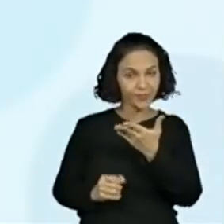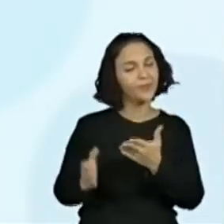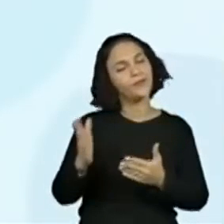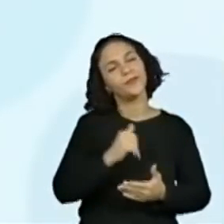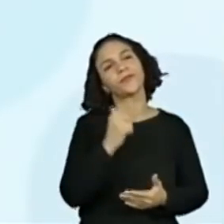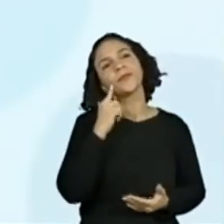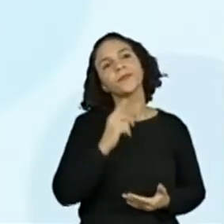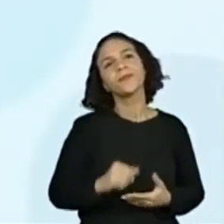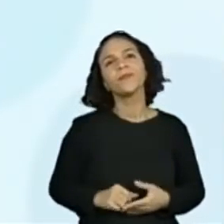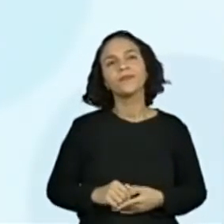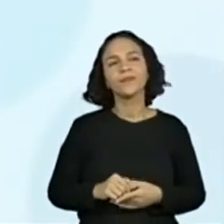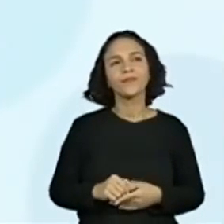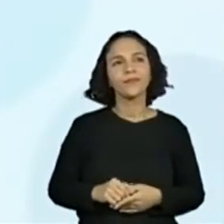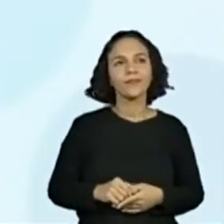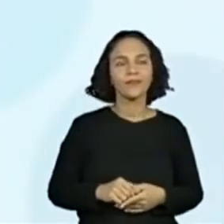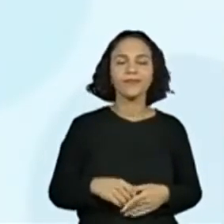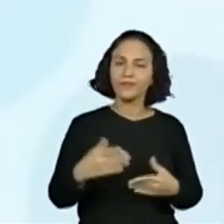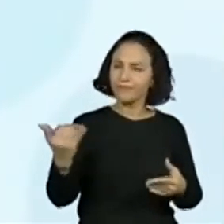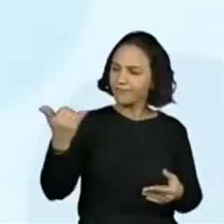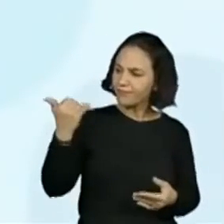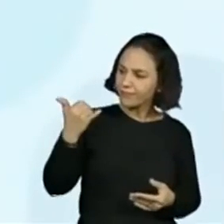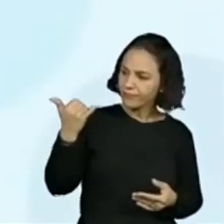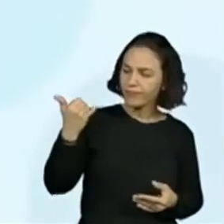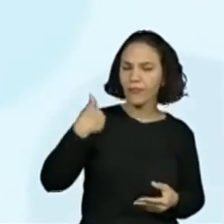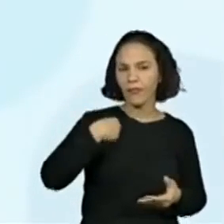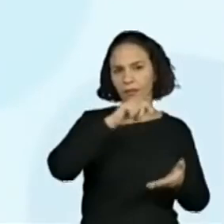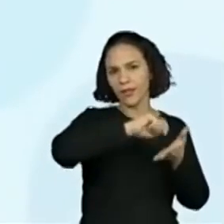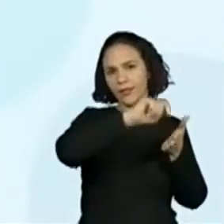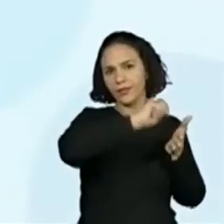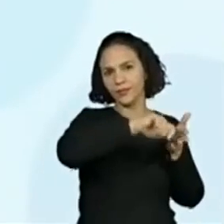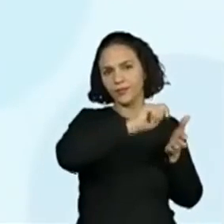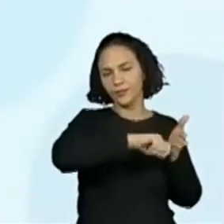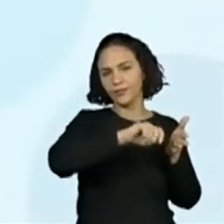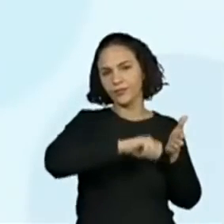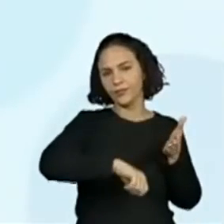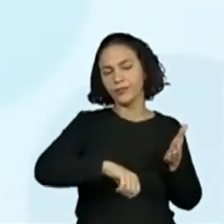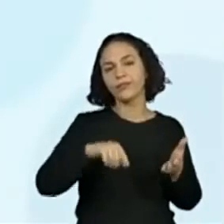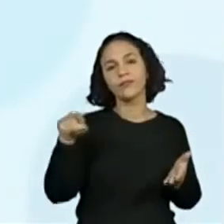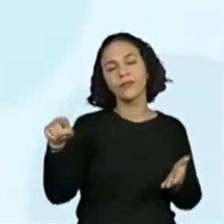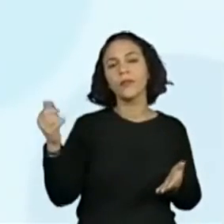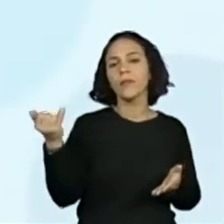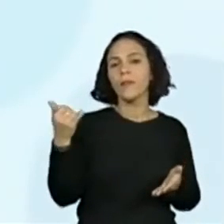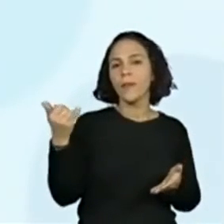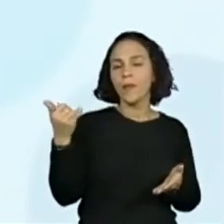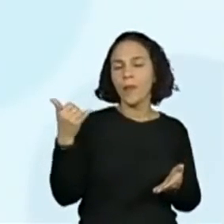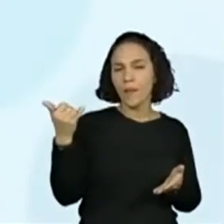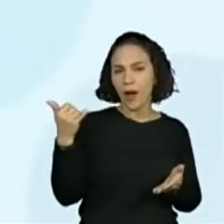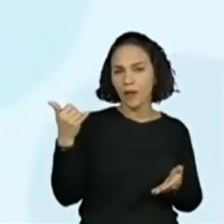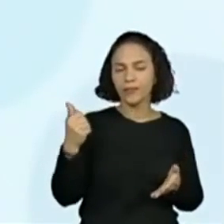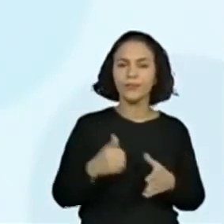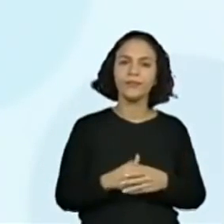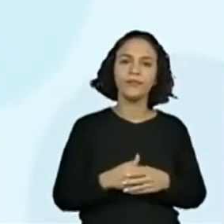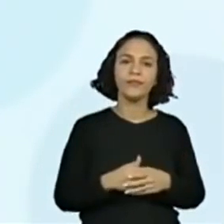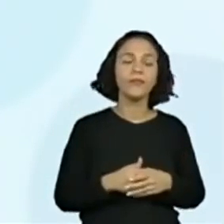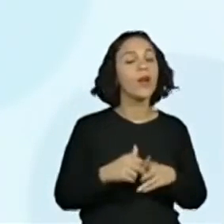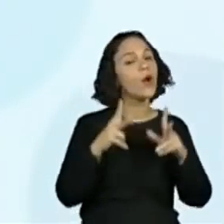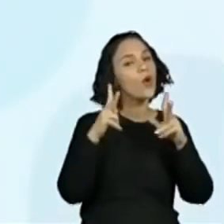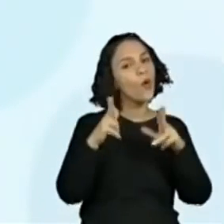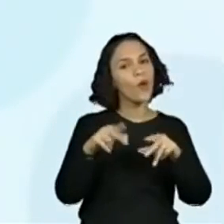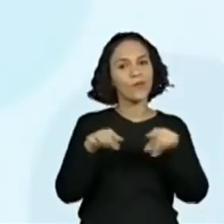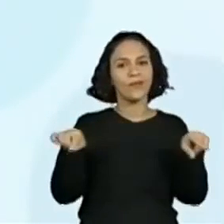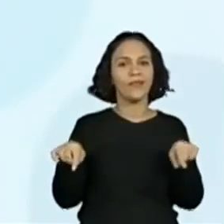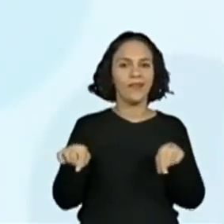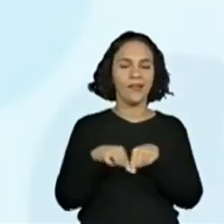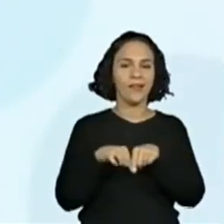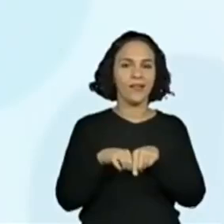vamos lá, professora. Então, dita para mim, por favor, lembrando que é um ditado ao professor, você dita e eu escrevo. Igualzinho quando a gente está em sala